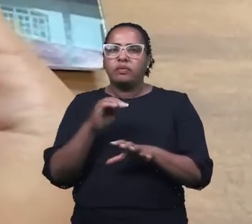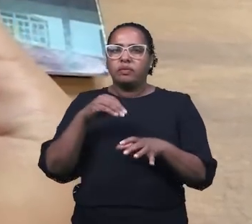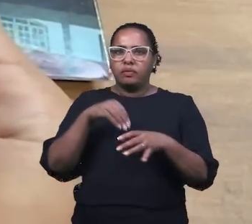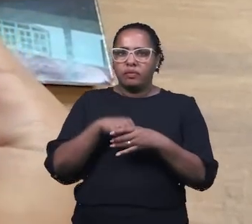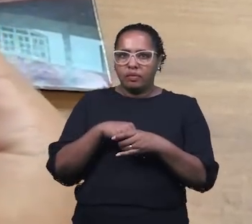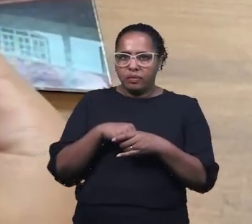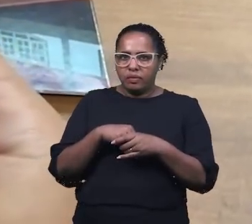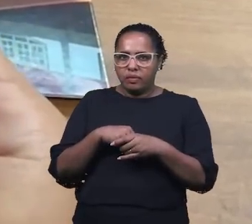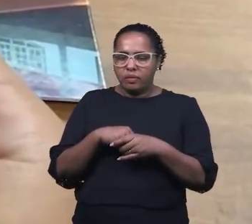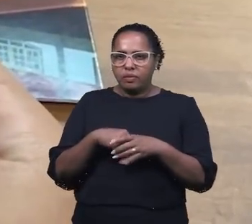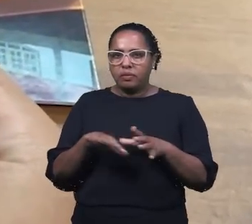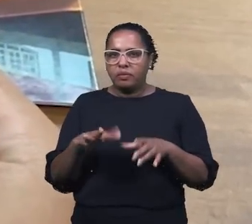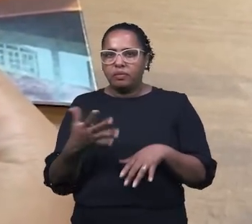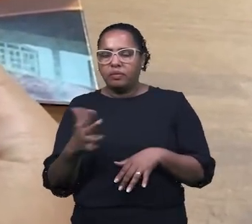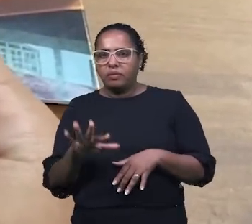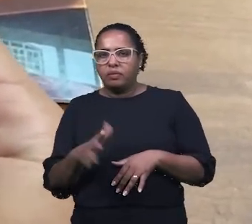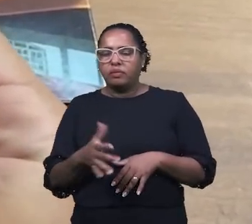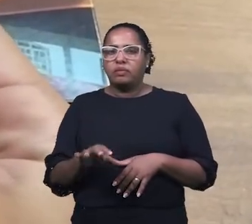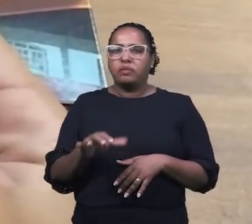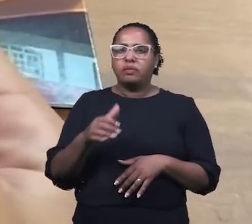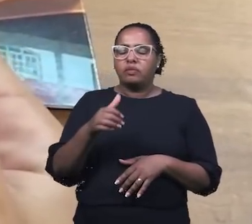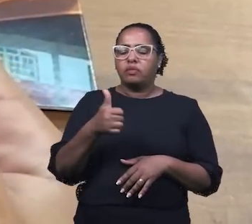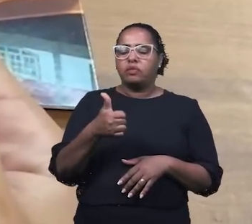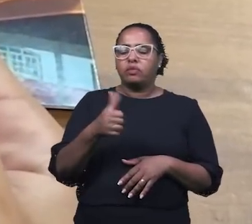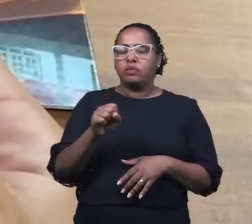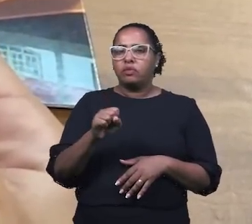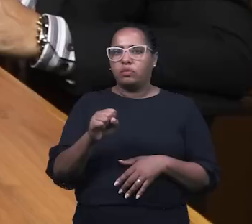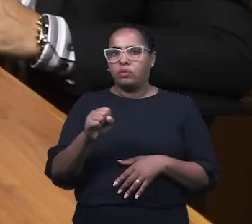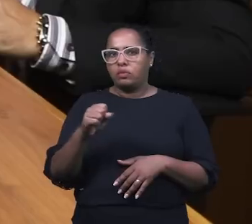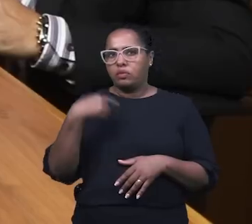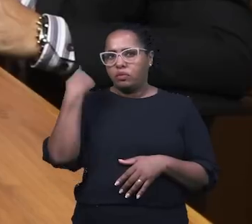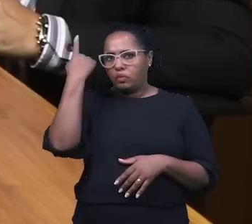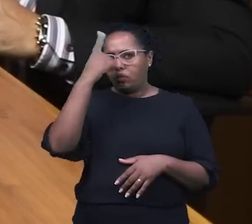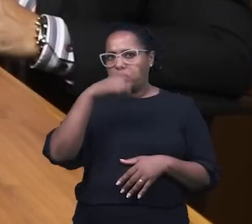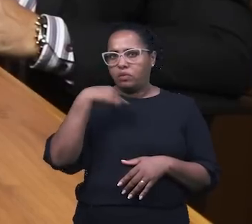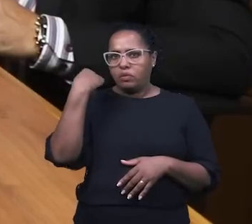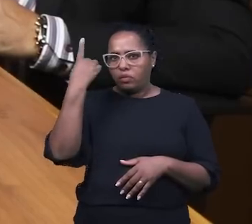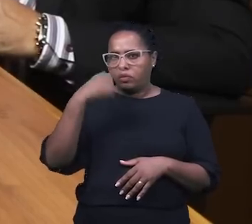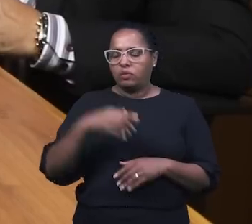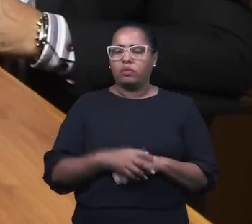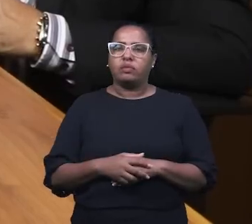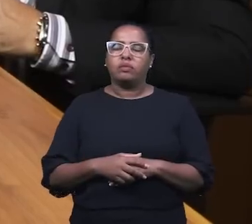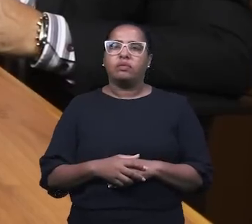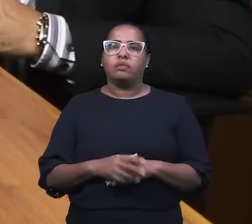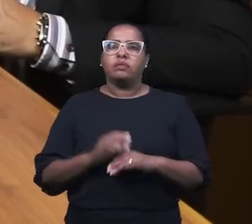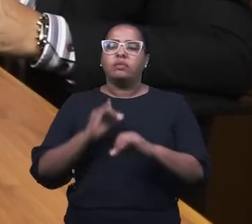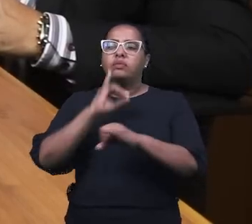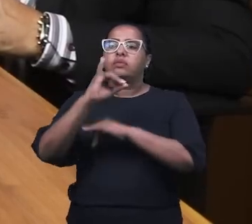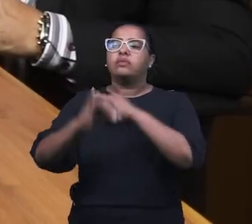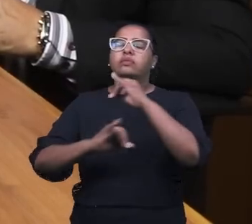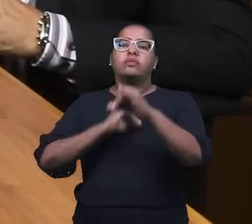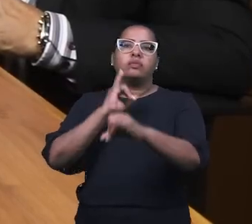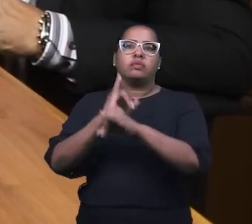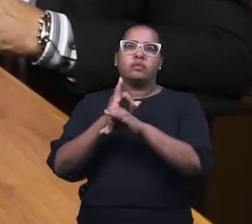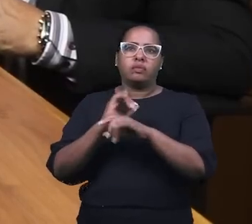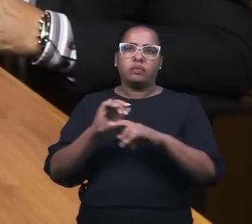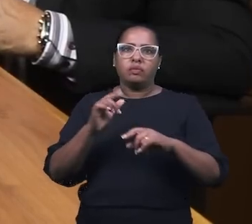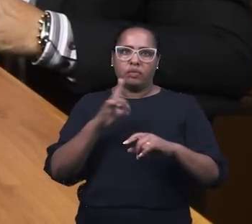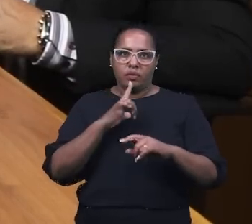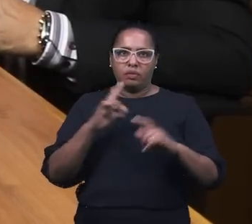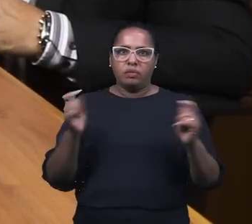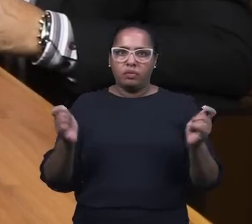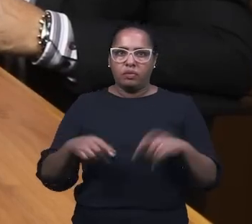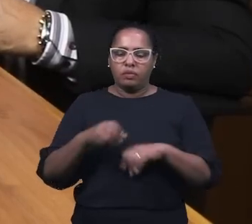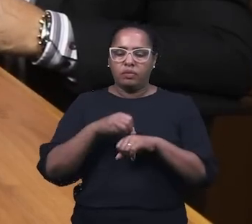estão ali, dá cerca de 18 horas, mais ou menos, de hino. Online, a gente tem alguma coisa que pode ser